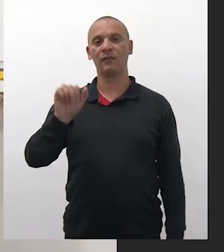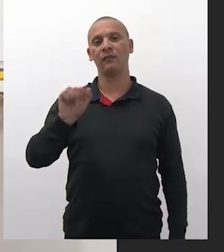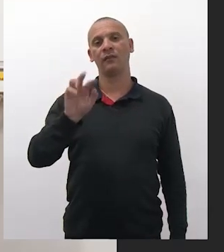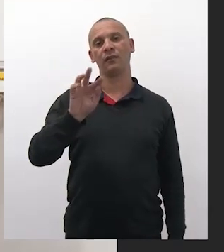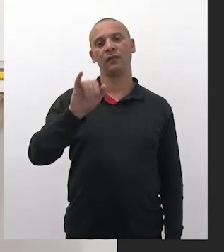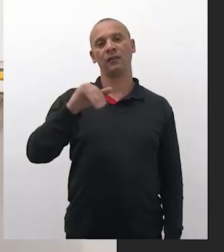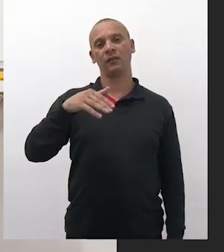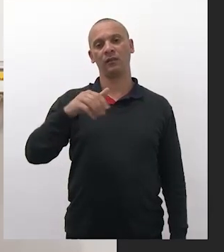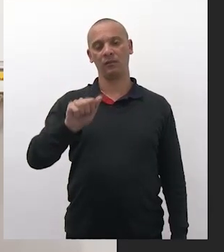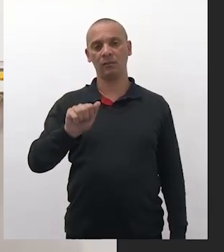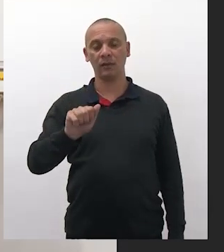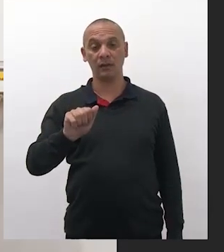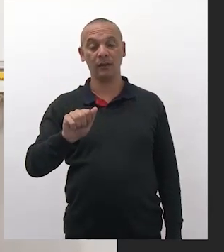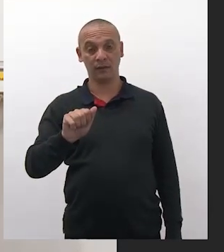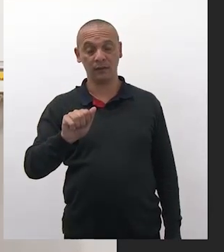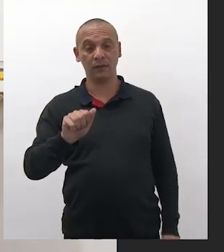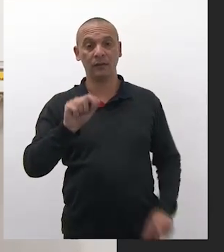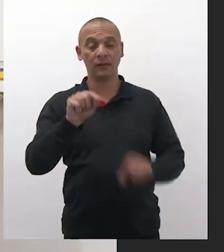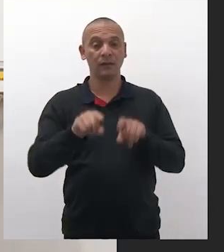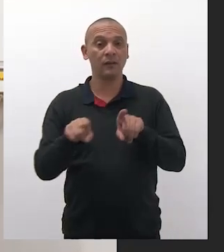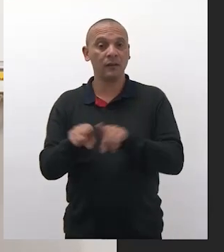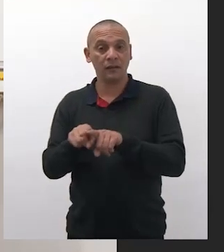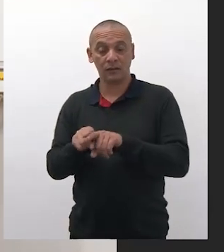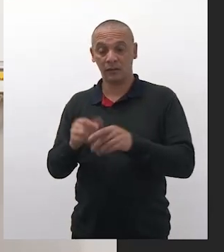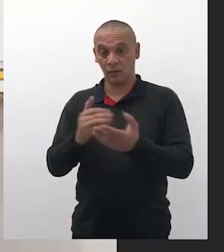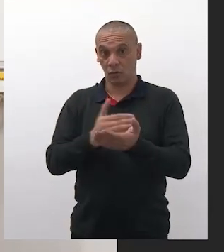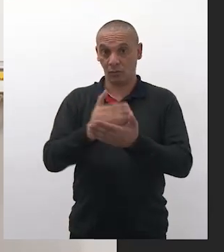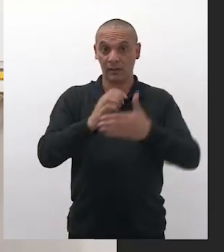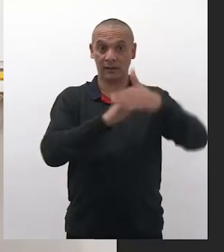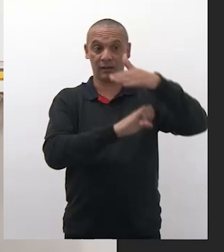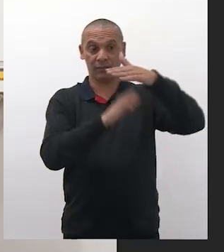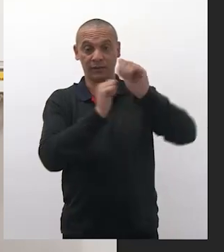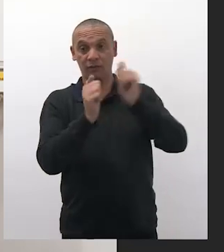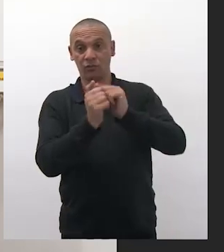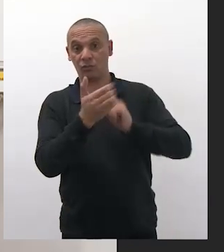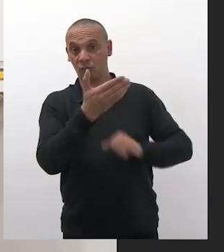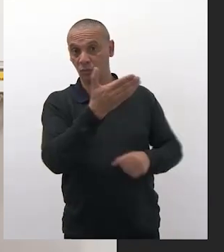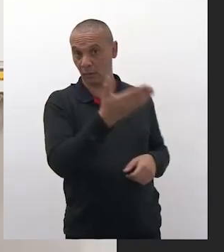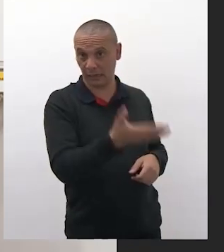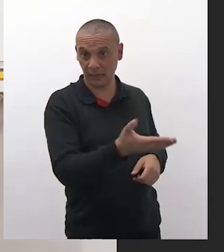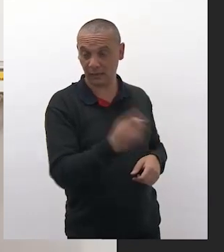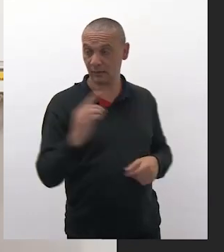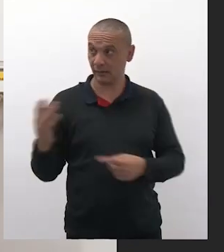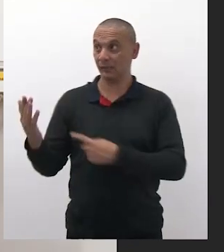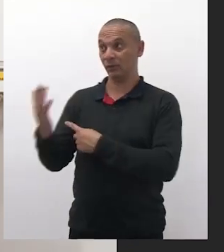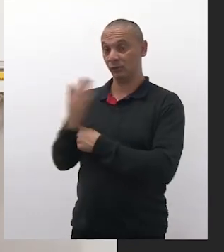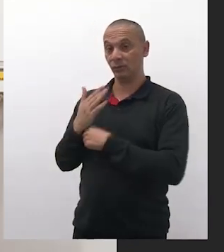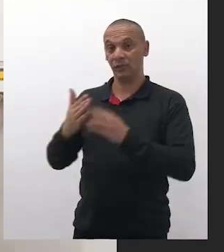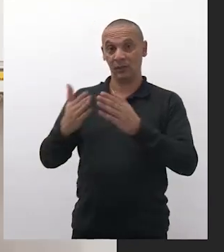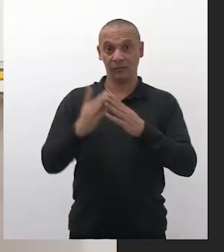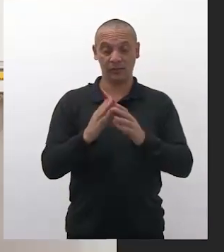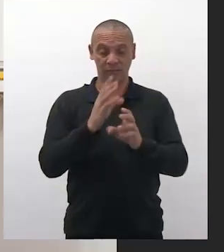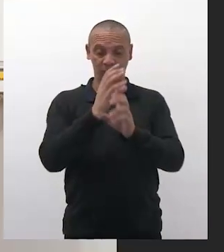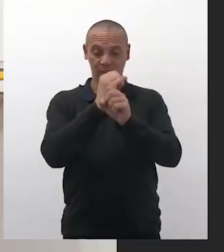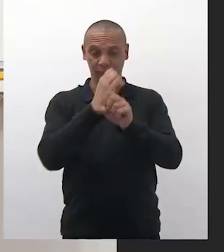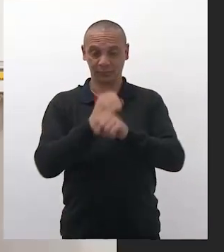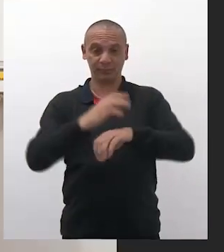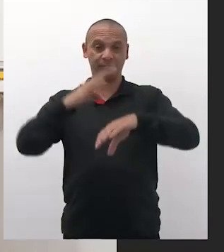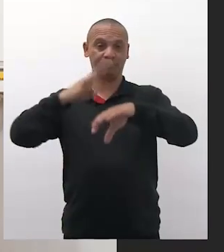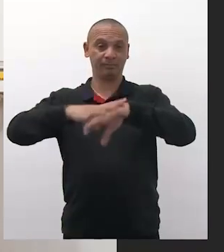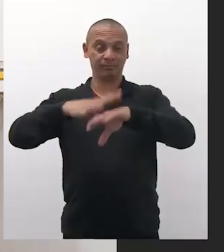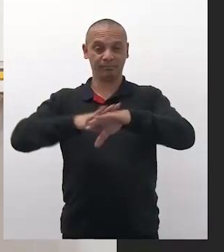matemática. Falei assim, olha, a gente vai abrir uma empresa com eles, você vai ajudar aí nas contas, na